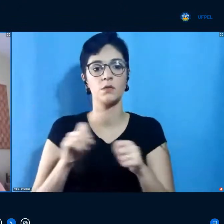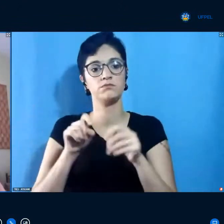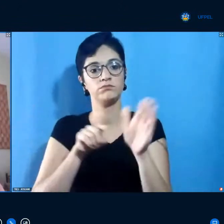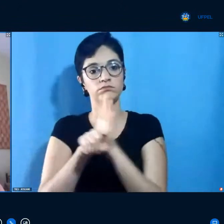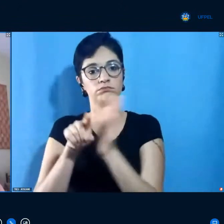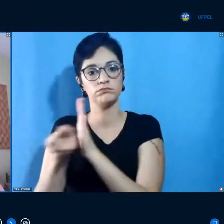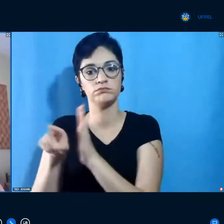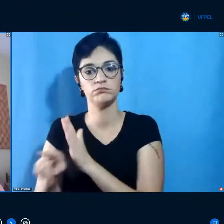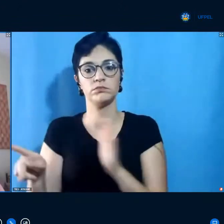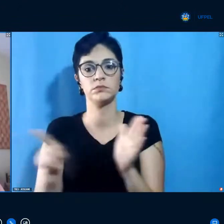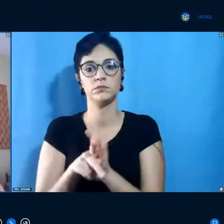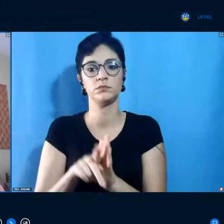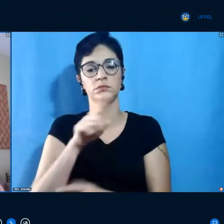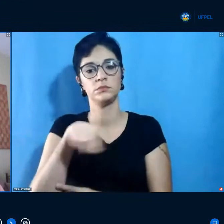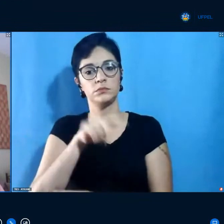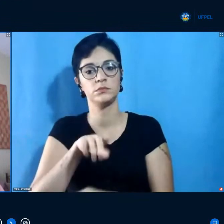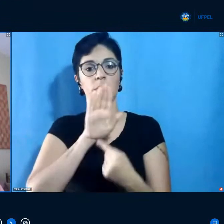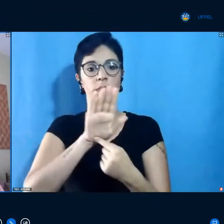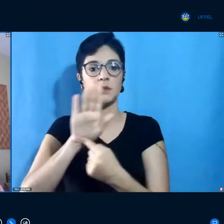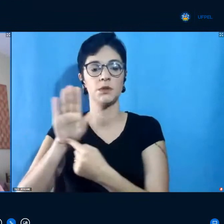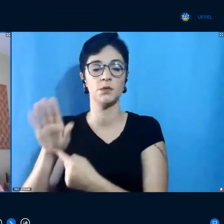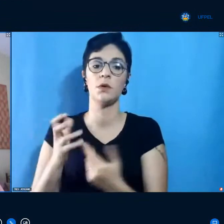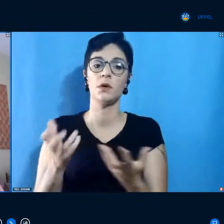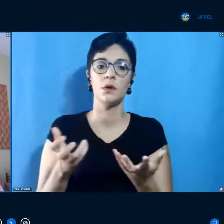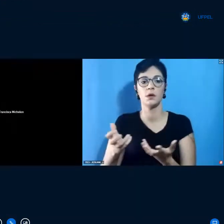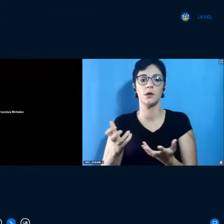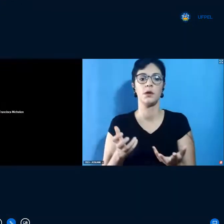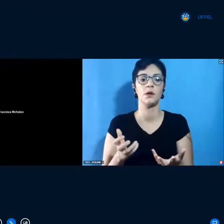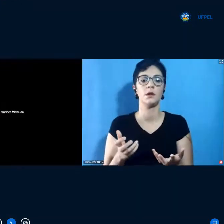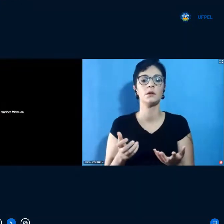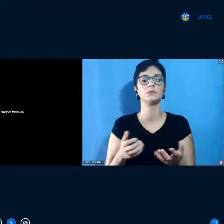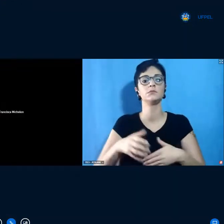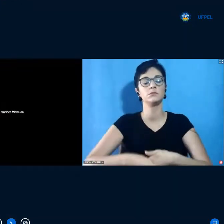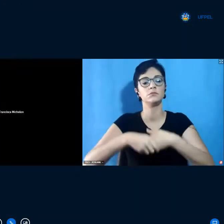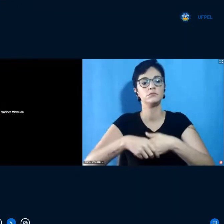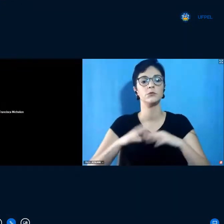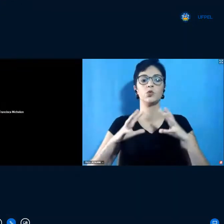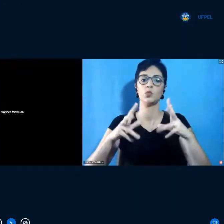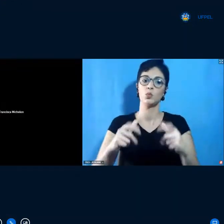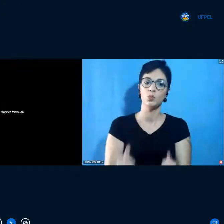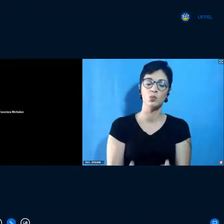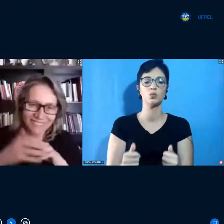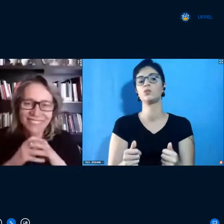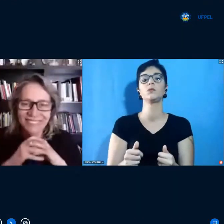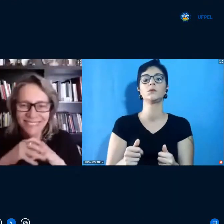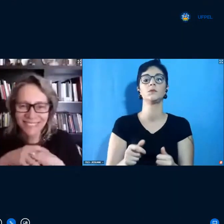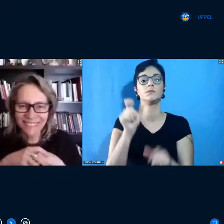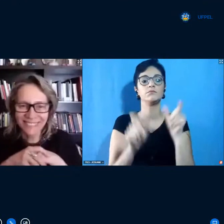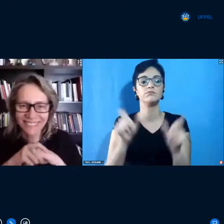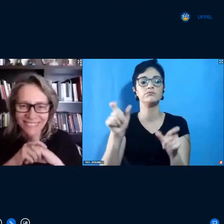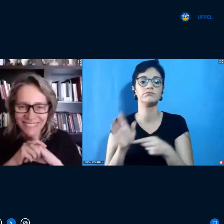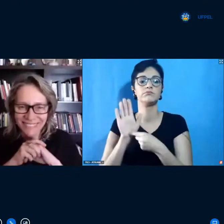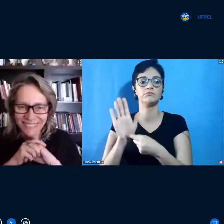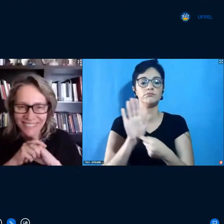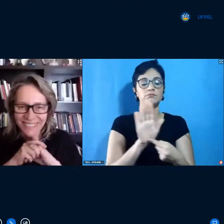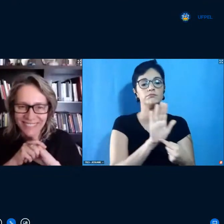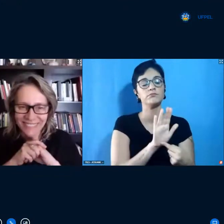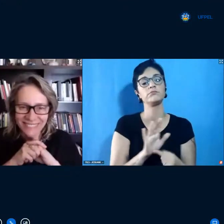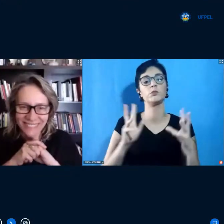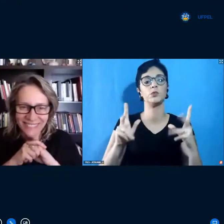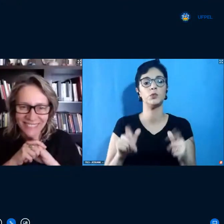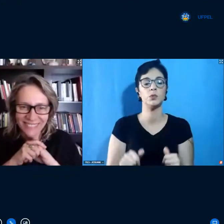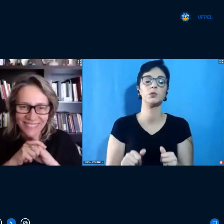os nossos apresentadores. Queria cumprimentar todos os trabalhos, os apresentadores e orientadores. Foram incríveis, é muito